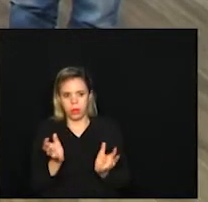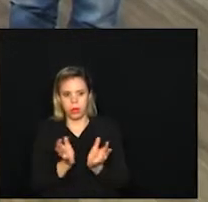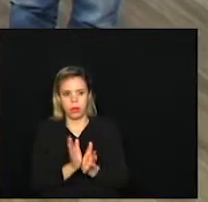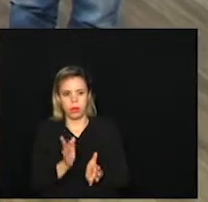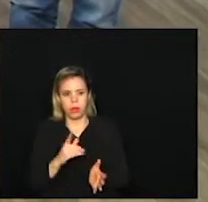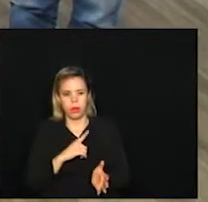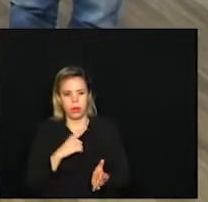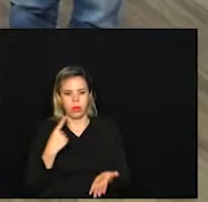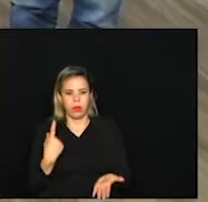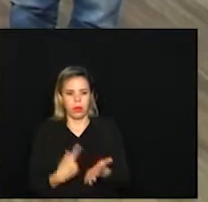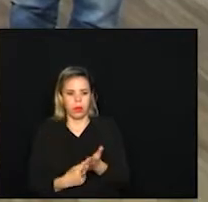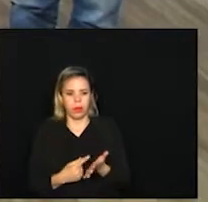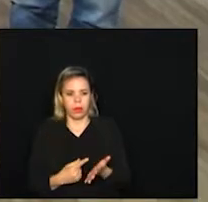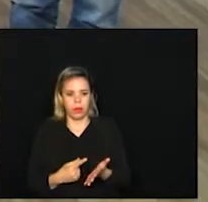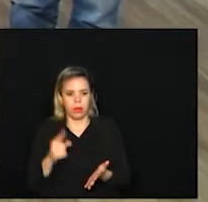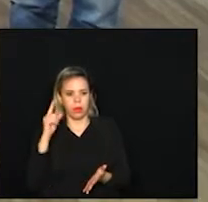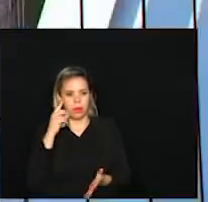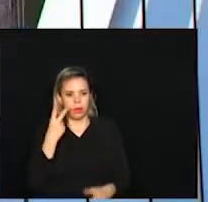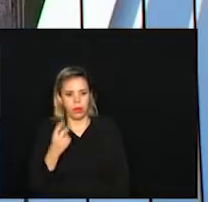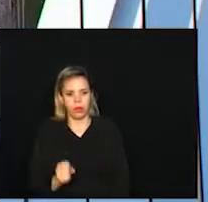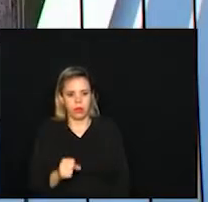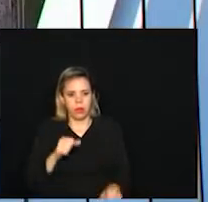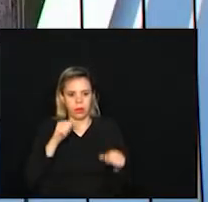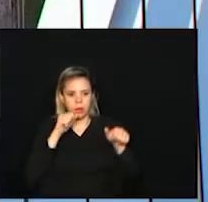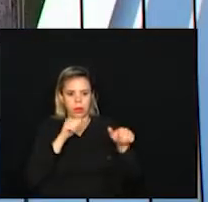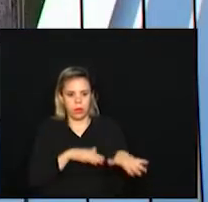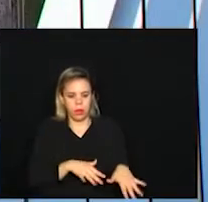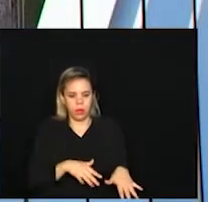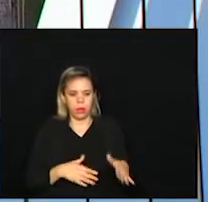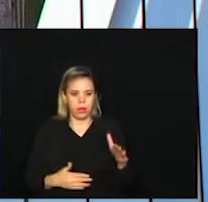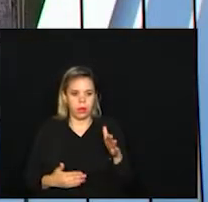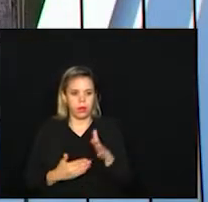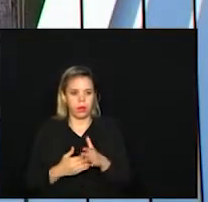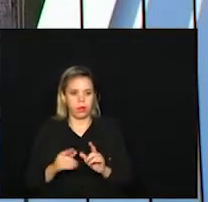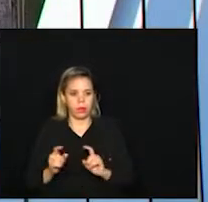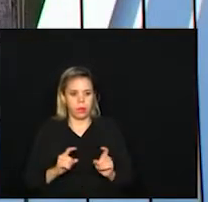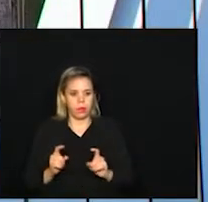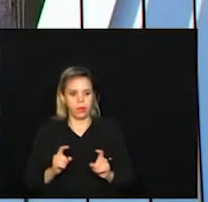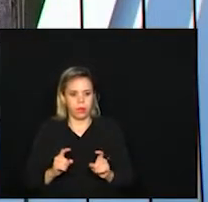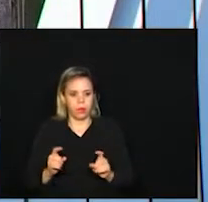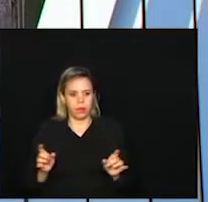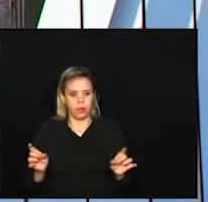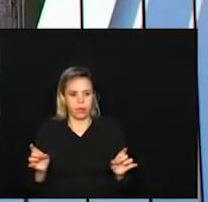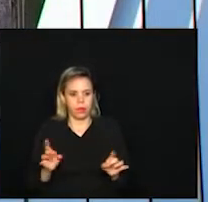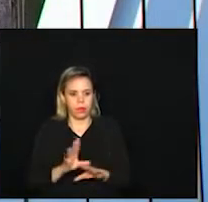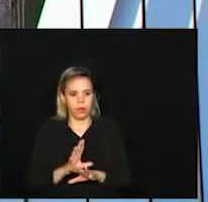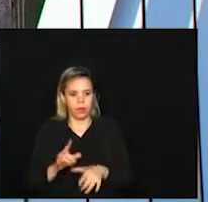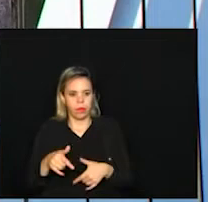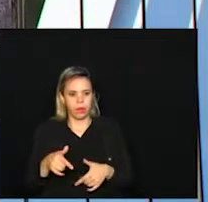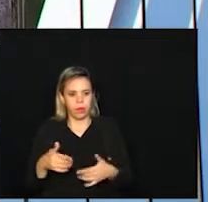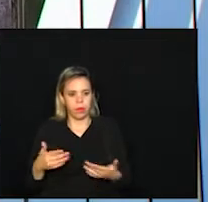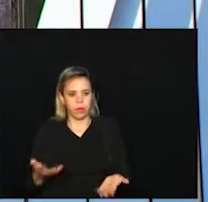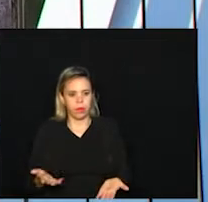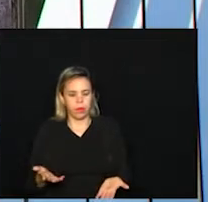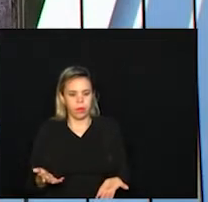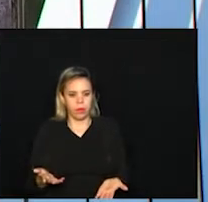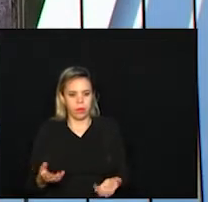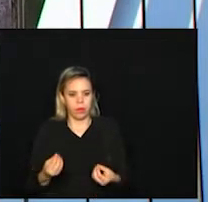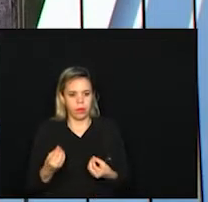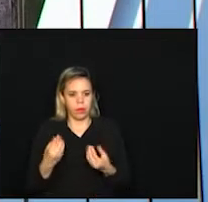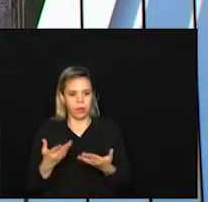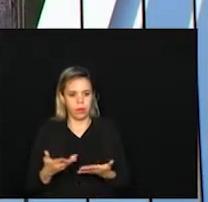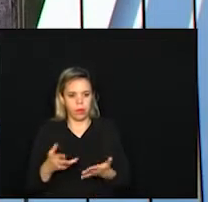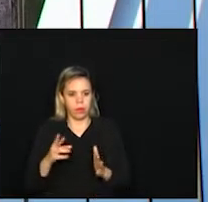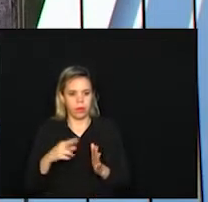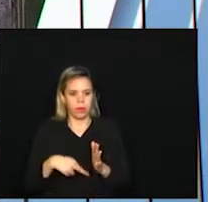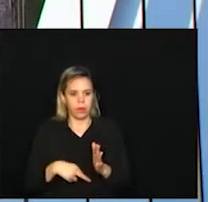já tem agendado inclusive no dia Vinte e Oito de Setembro sua última reunião para encerrar esses trabalhos é quando nós vamos entregar